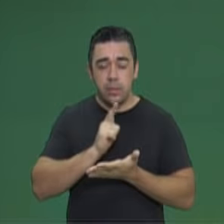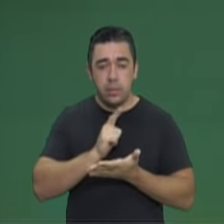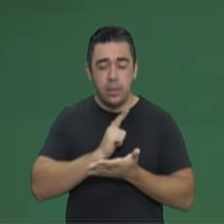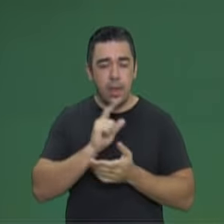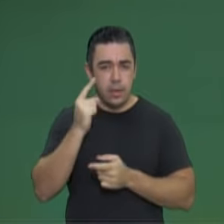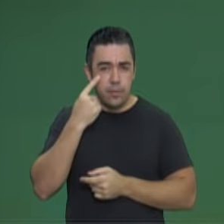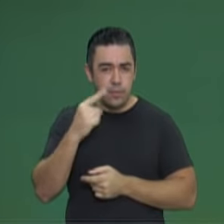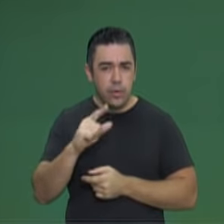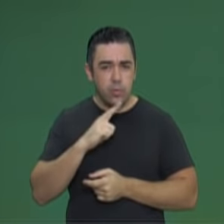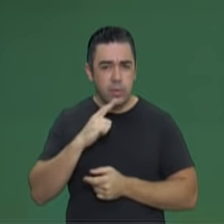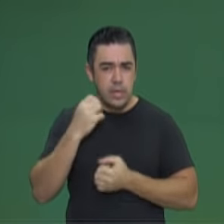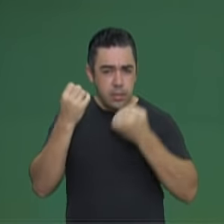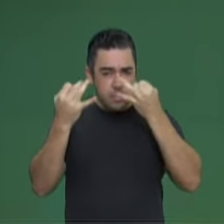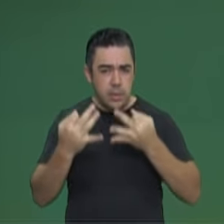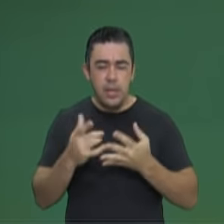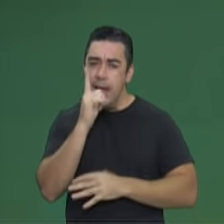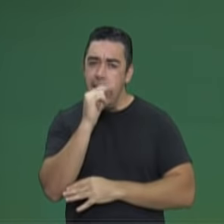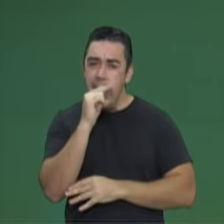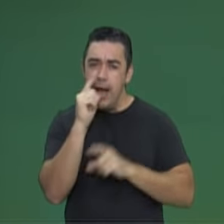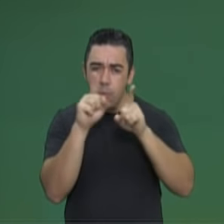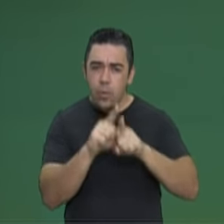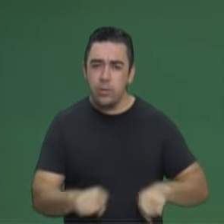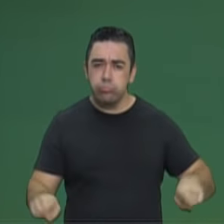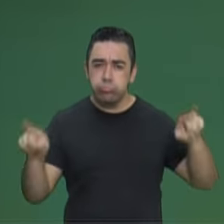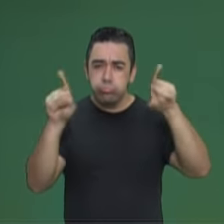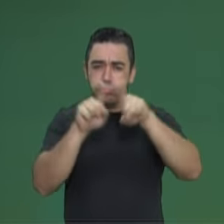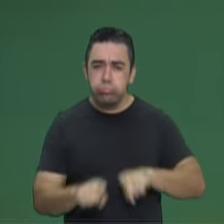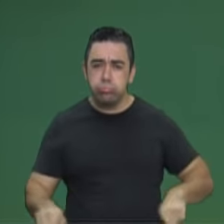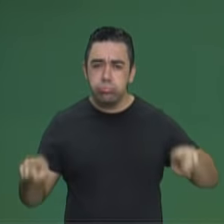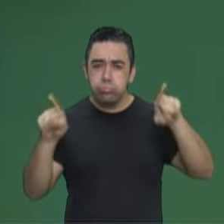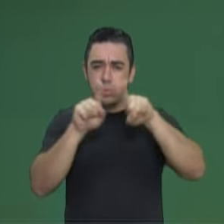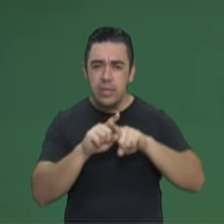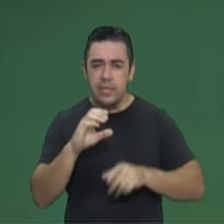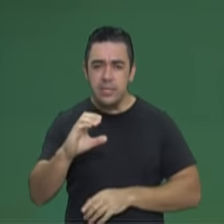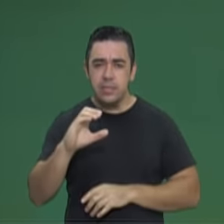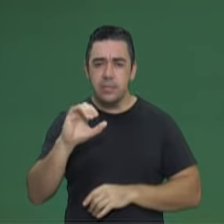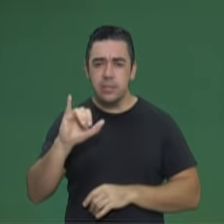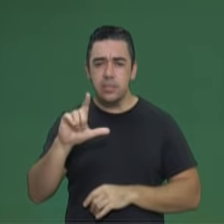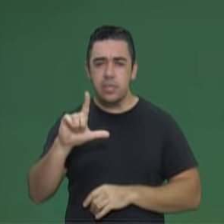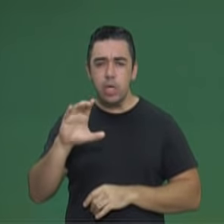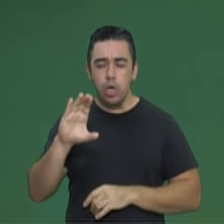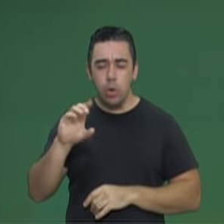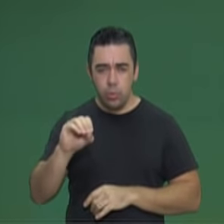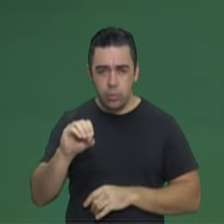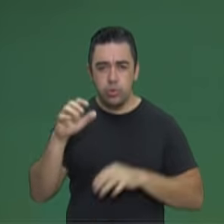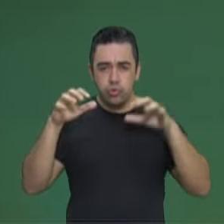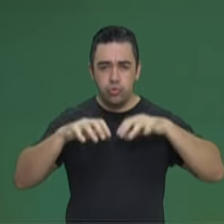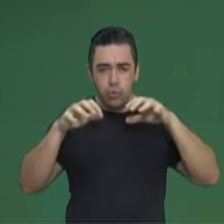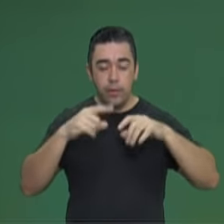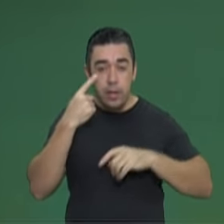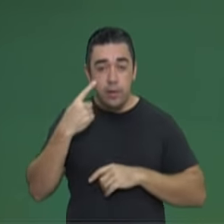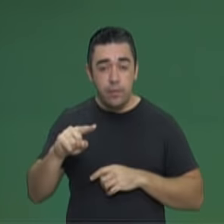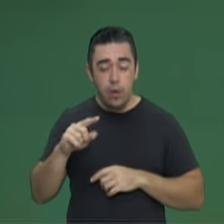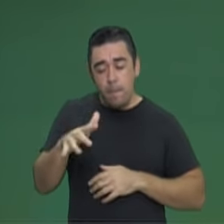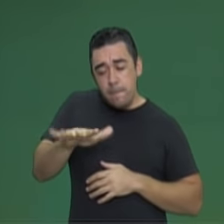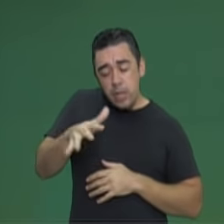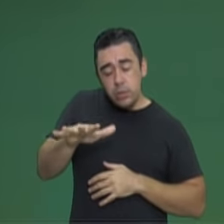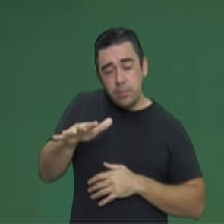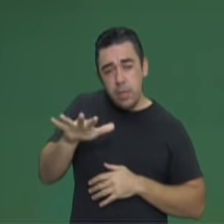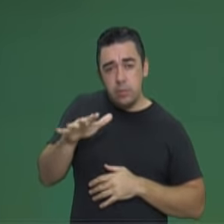quando a gente falou do ciclo hidrológico? Precipitação é chuva. E quando a gente falou em chuva, nós temos uma precipitação média